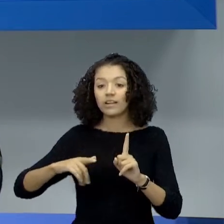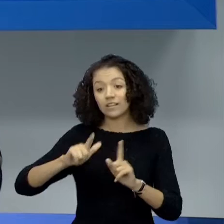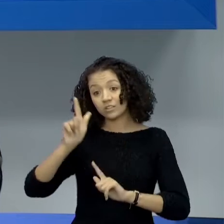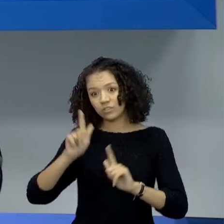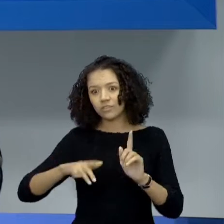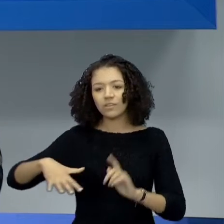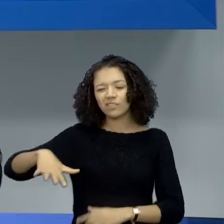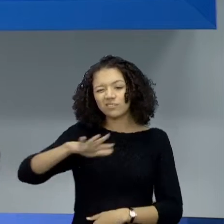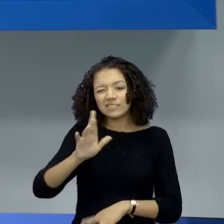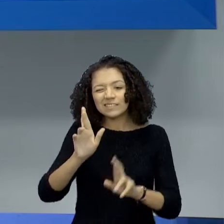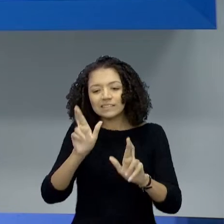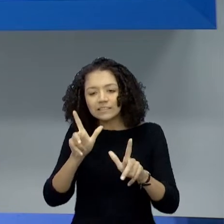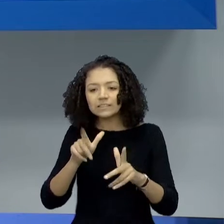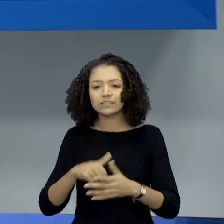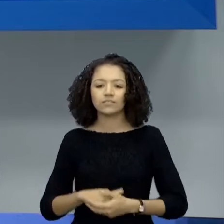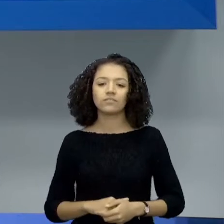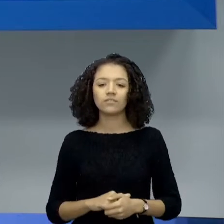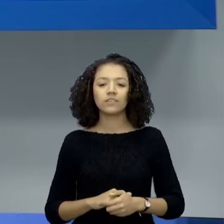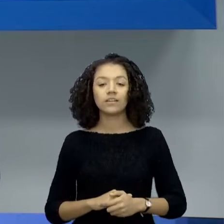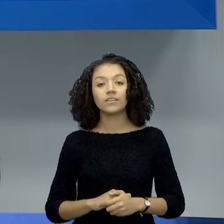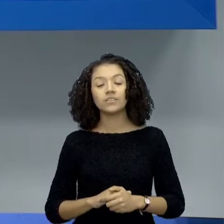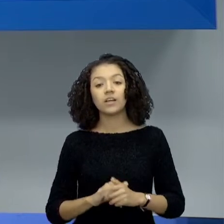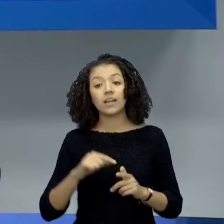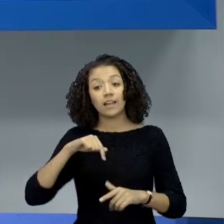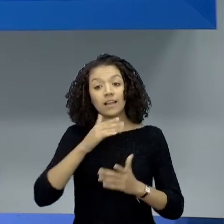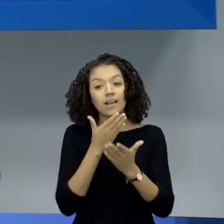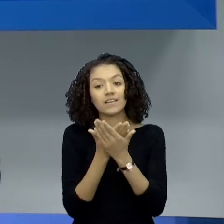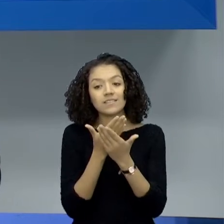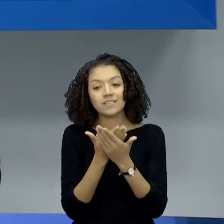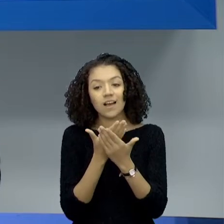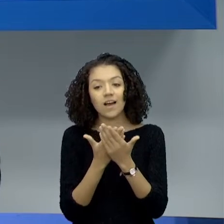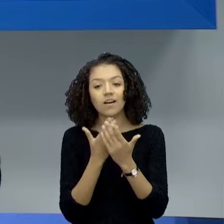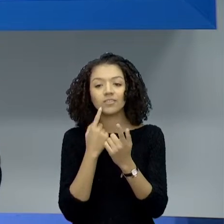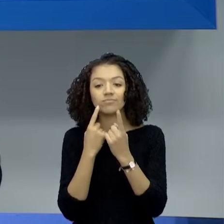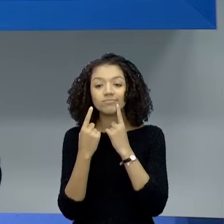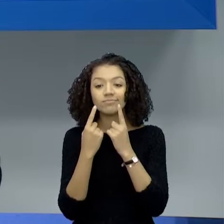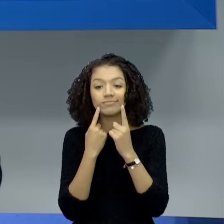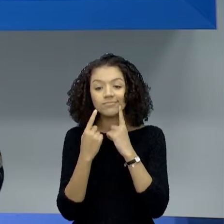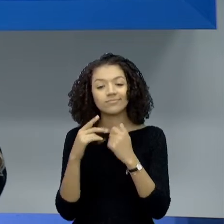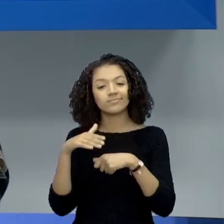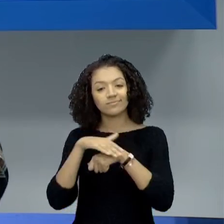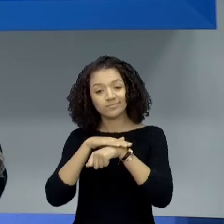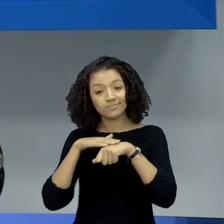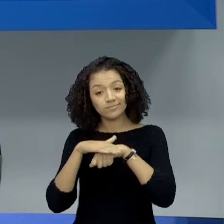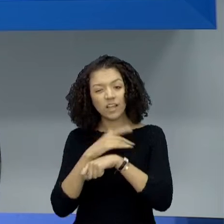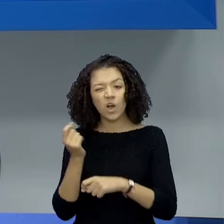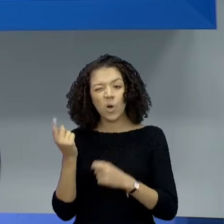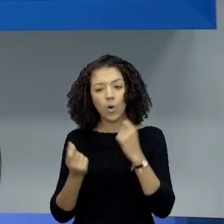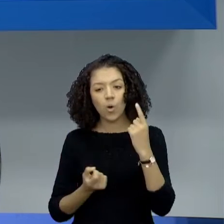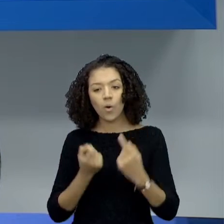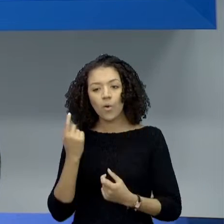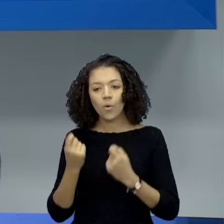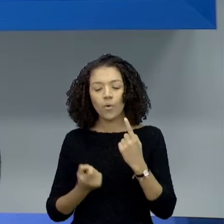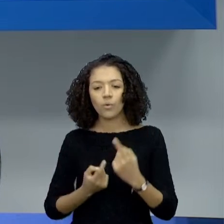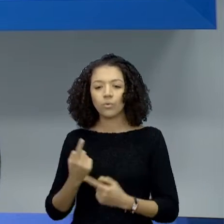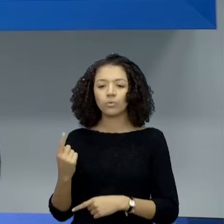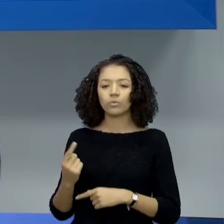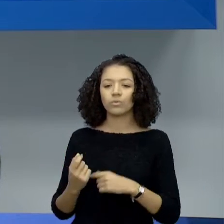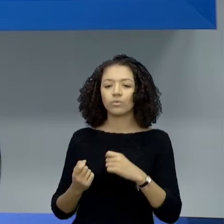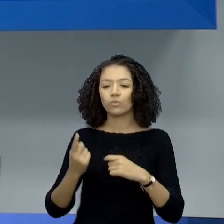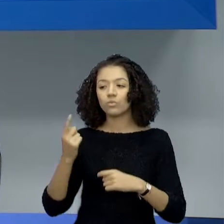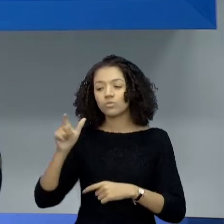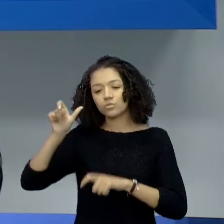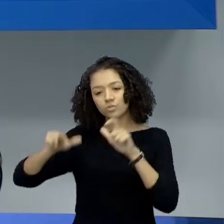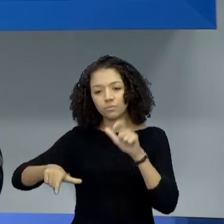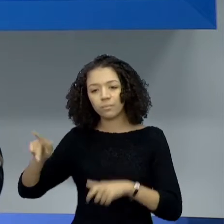pouquinho diferente, né? Nessa aula a gente ia bater um papo aí com os professores do componente, né? Alguns professores do componente Superar Desafios EG